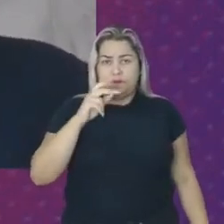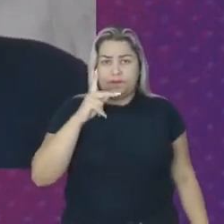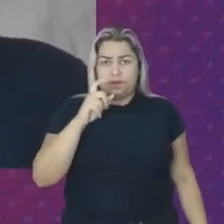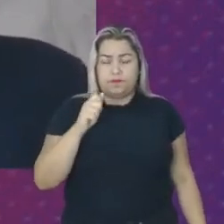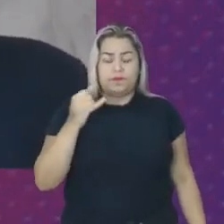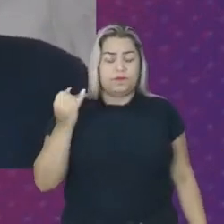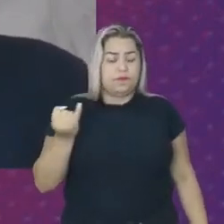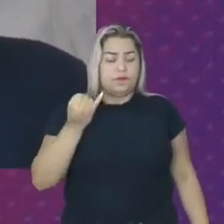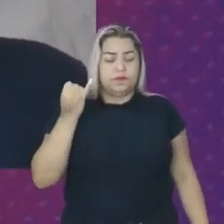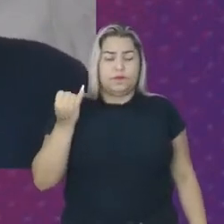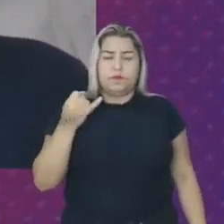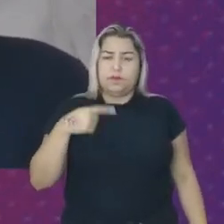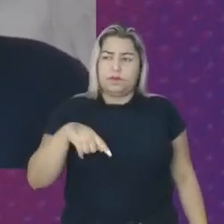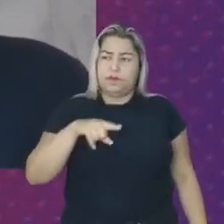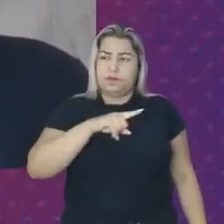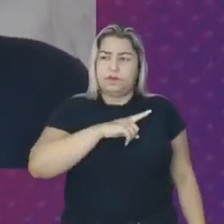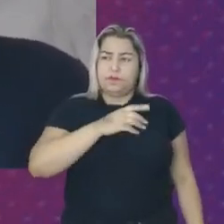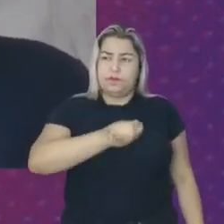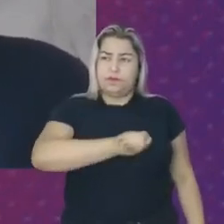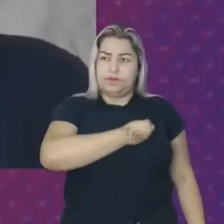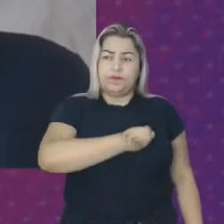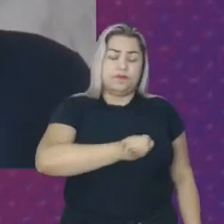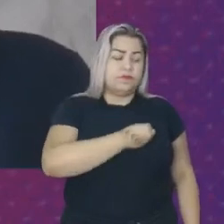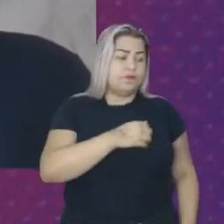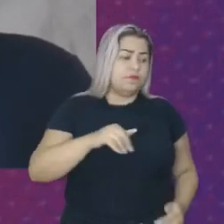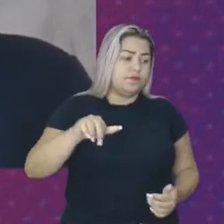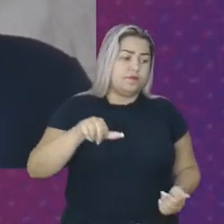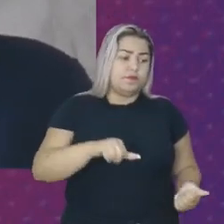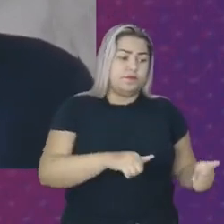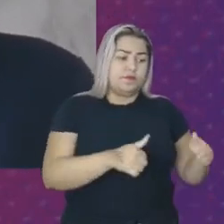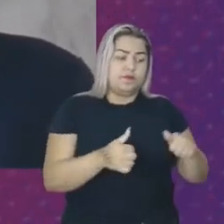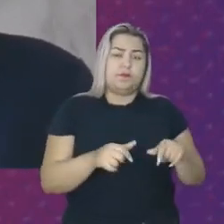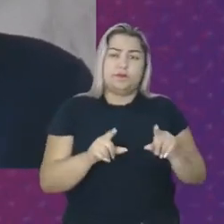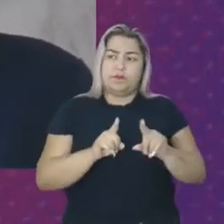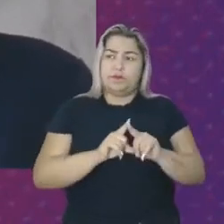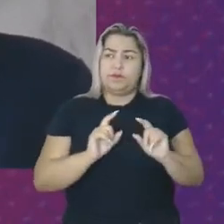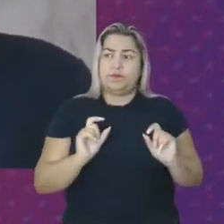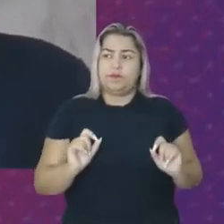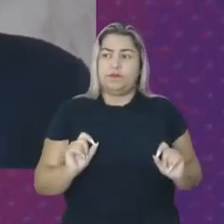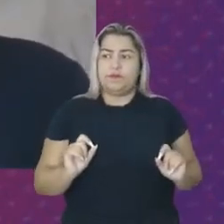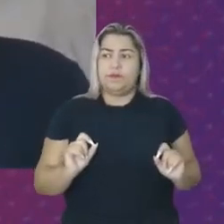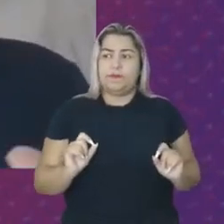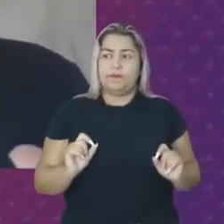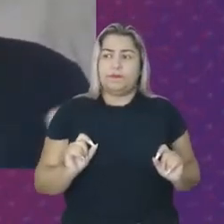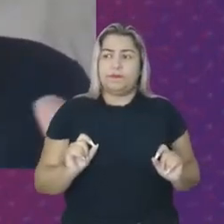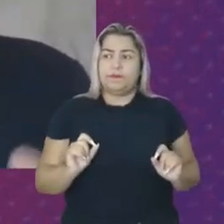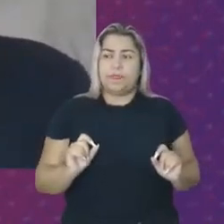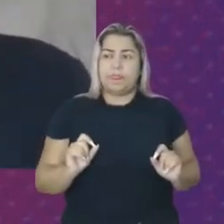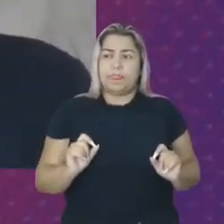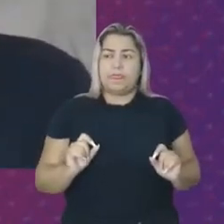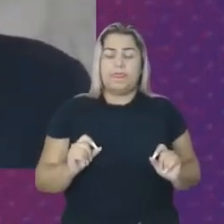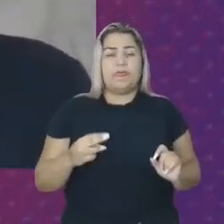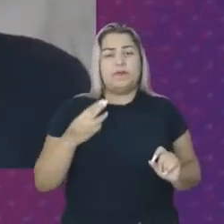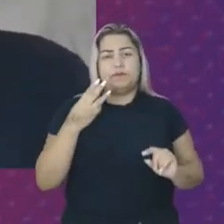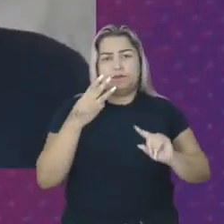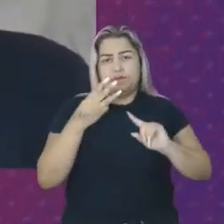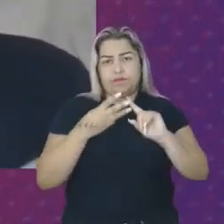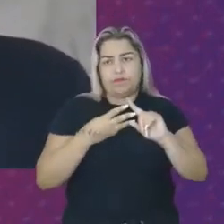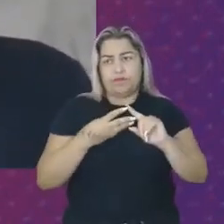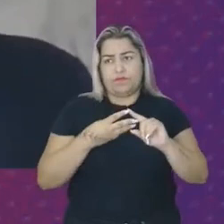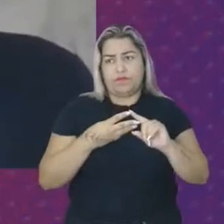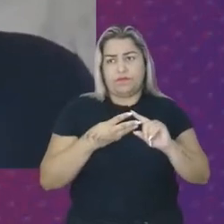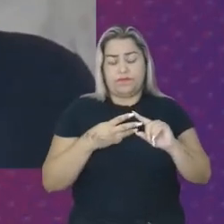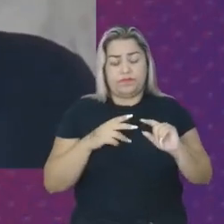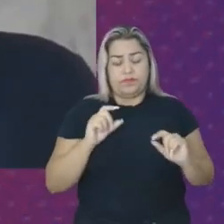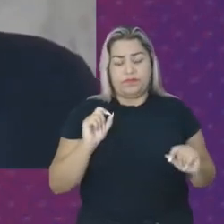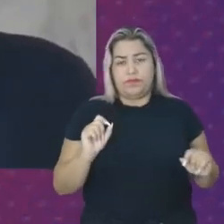fundamental. E nós estamos fazendo uma avaliação da destinação das unidades fluviais